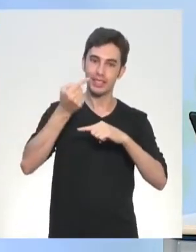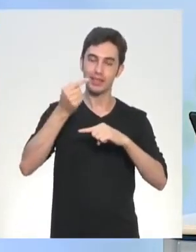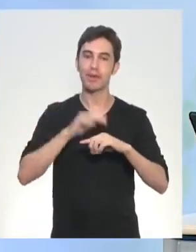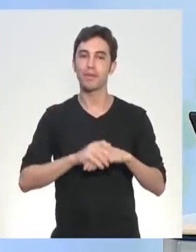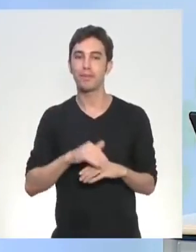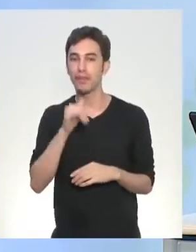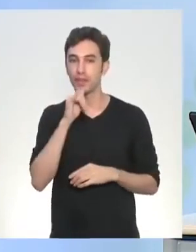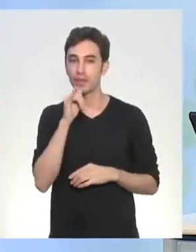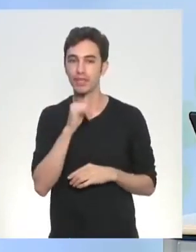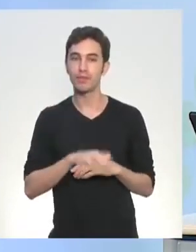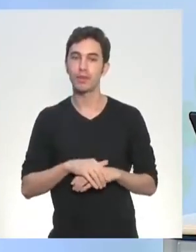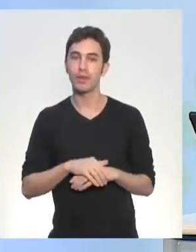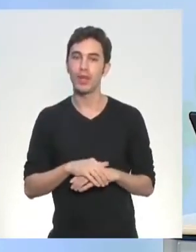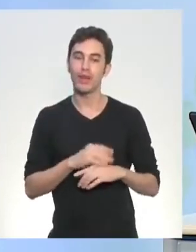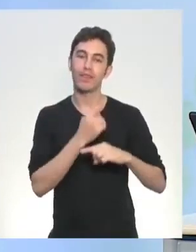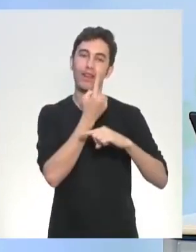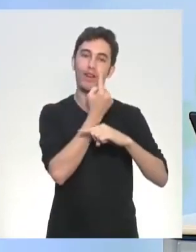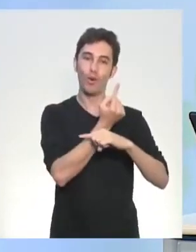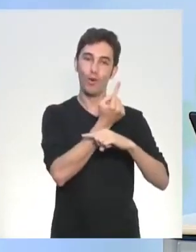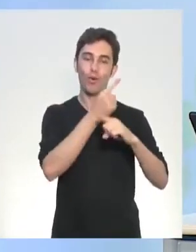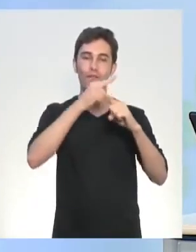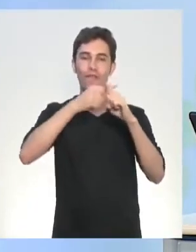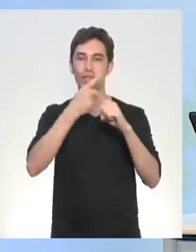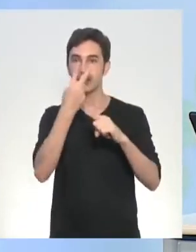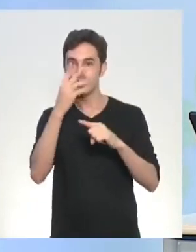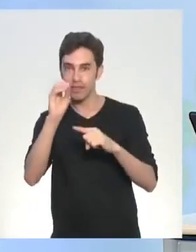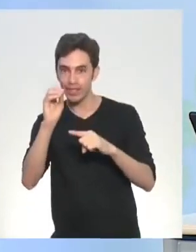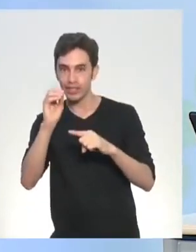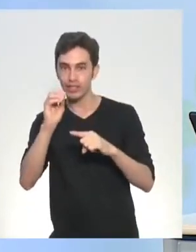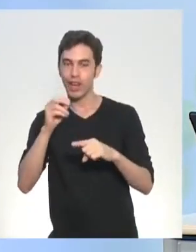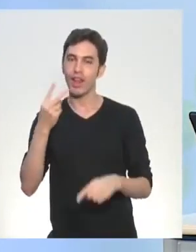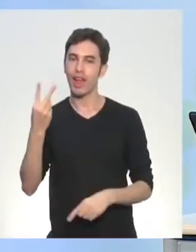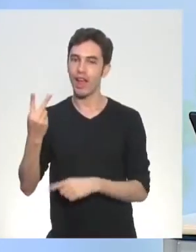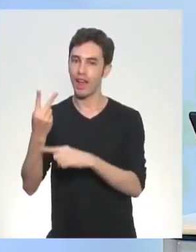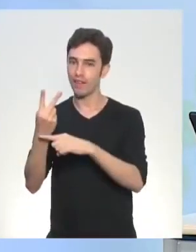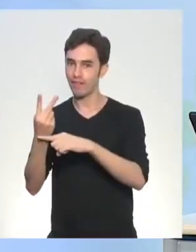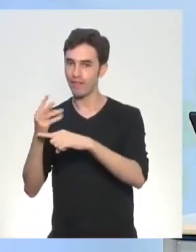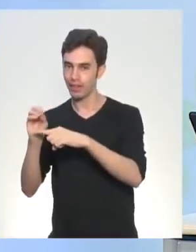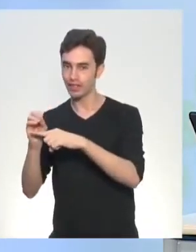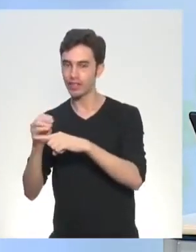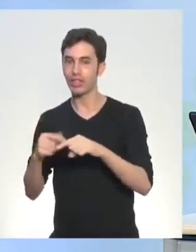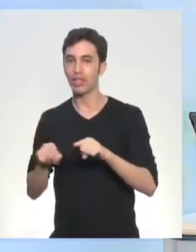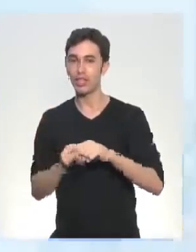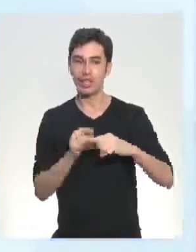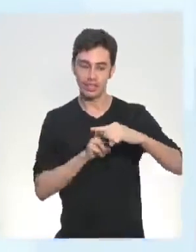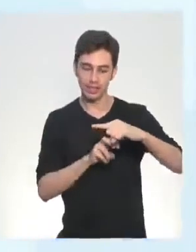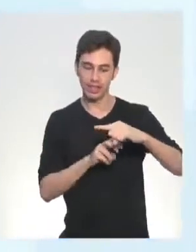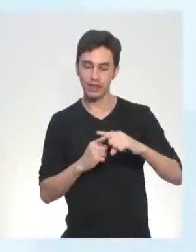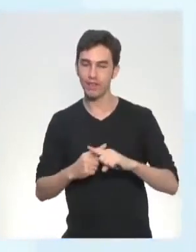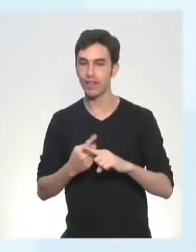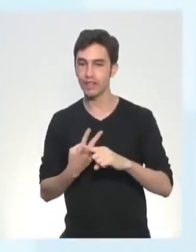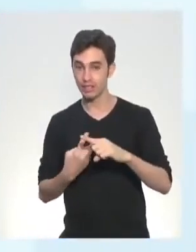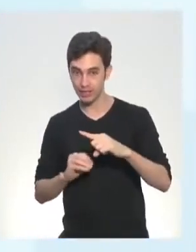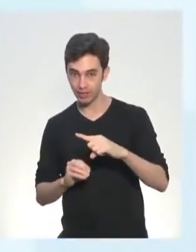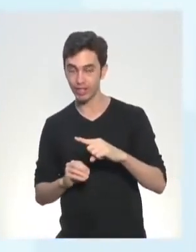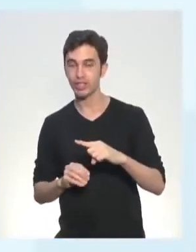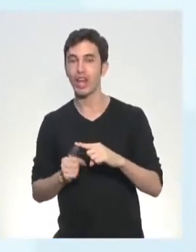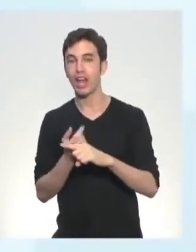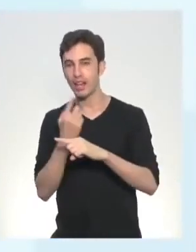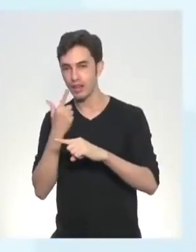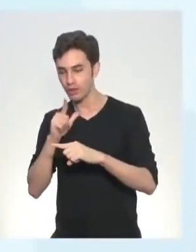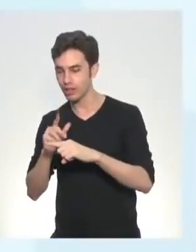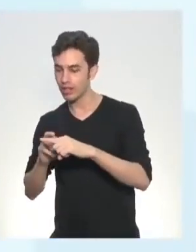essa fração tortinha, digamos assim, ela é equilibrada. Então, o que a gente faz? Como eu multipliquei embaixo por 20 para poder virar